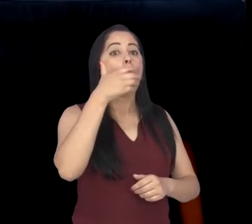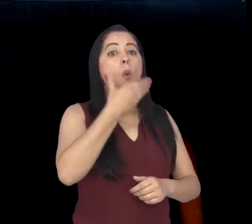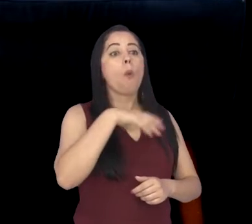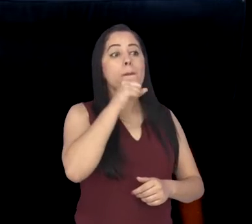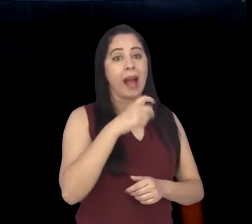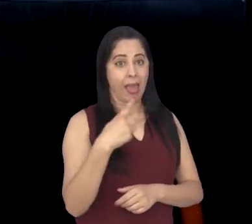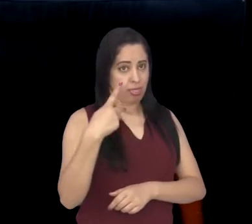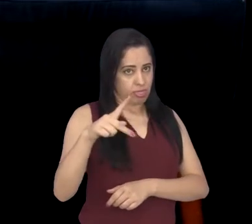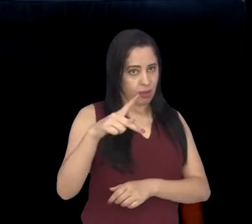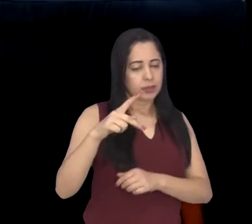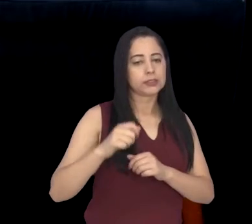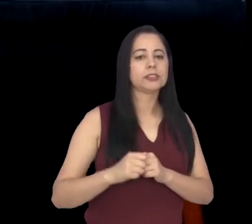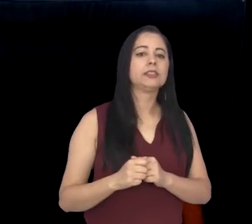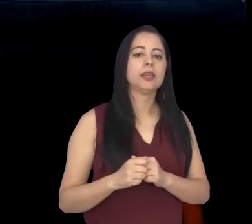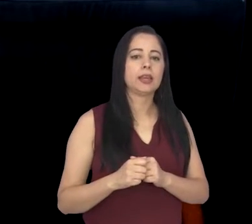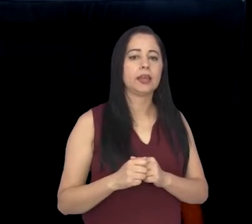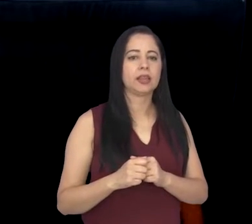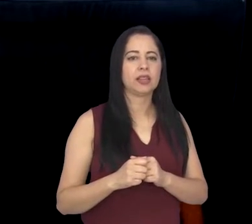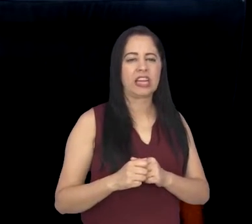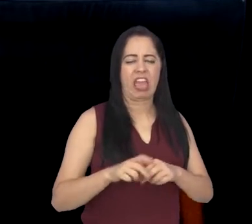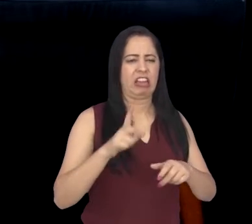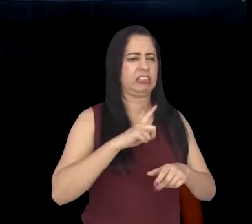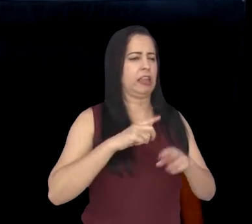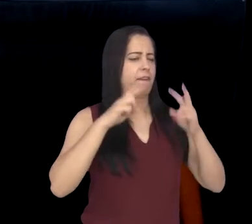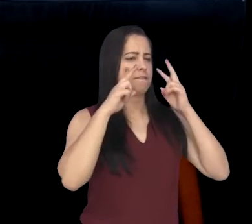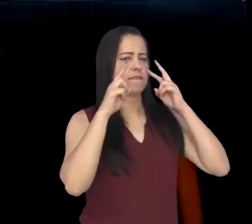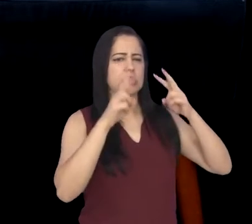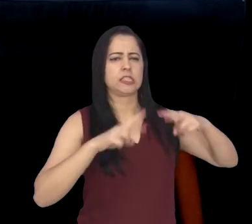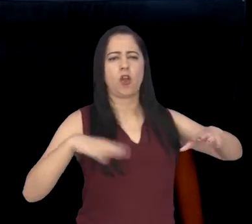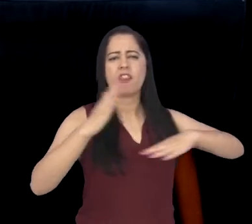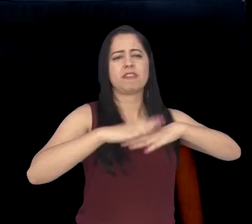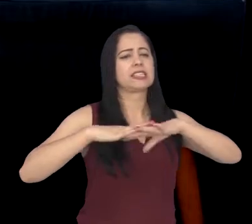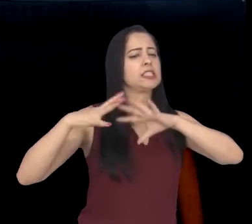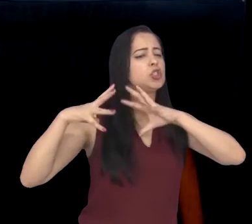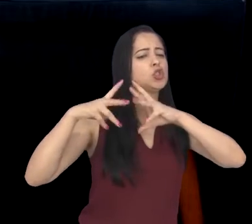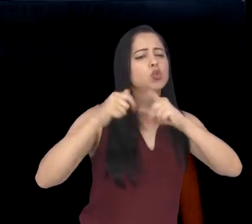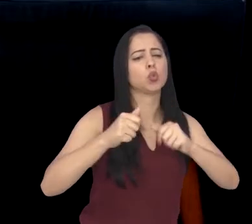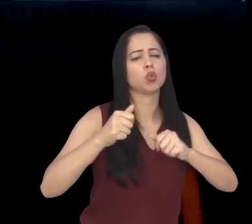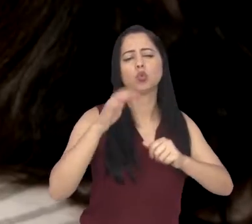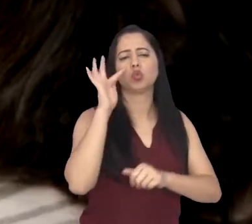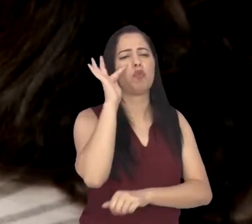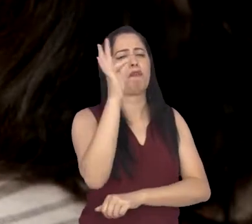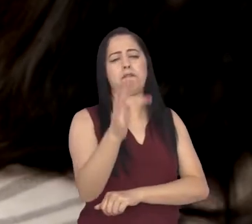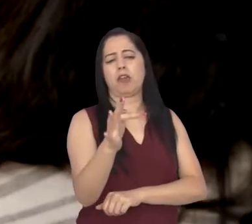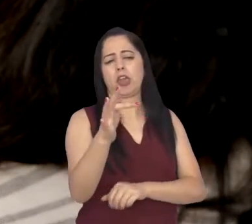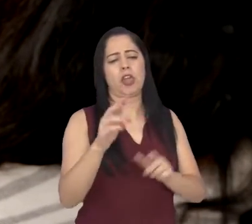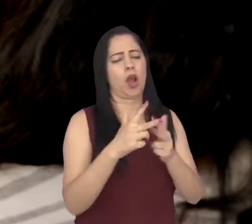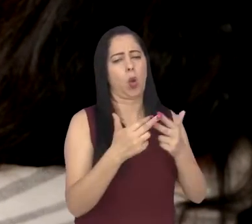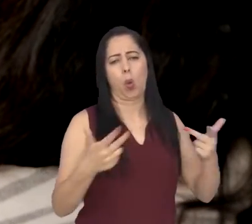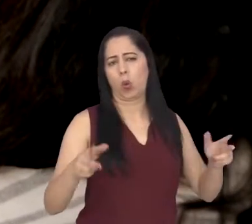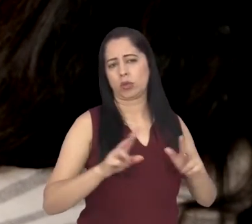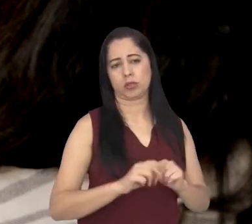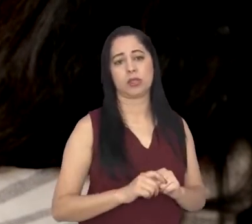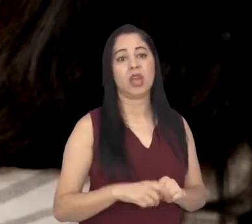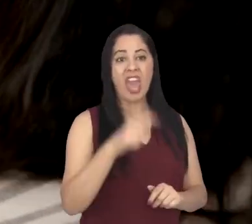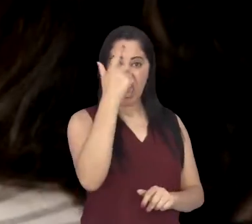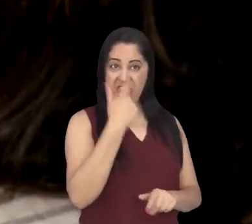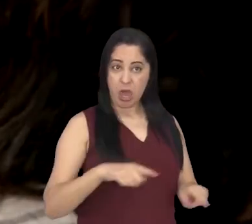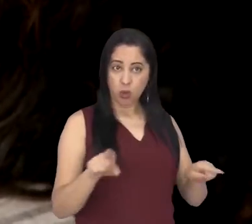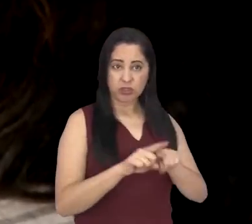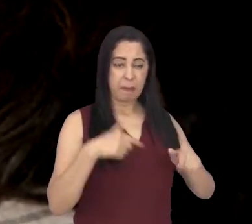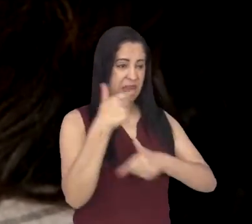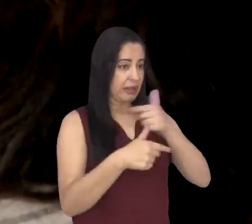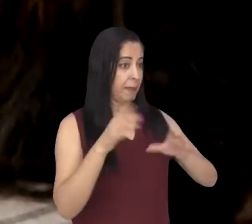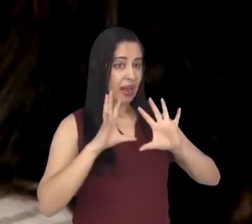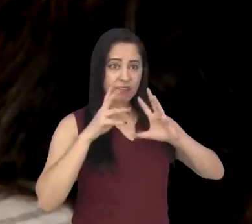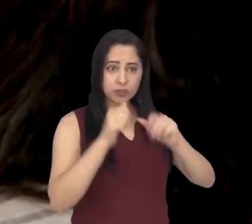era um visionário, então ele fazia de tudo. Que o Dr. bacana. Nilton de Castro Ribeiro. E aí eu fazia de tudo também, era